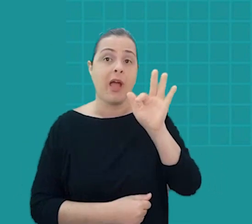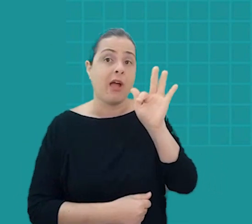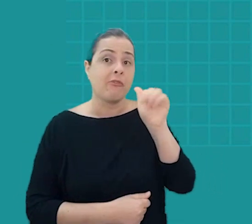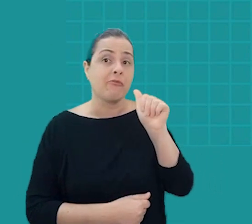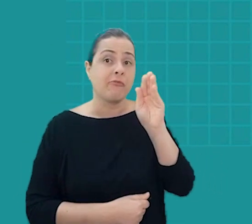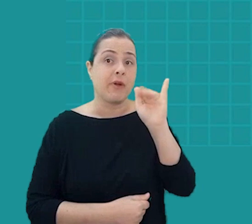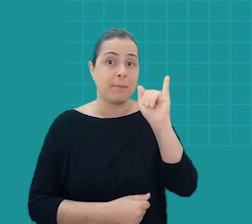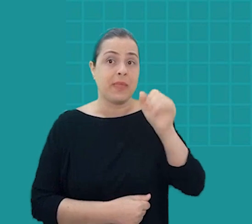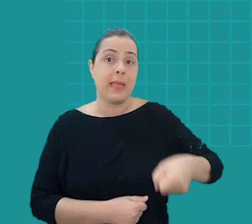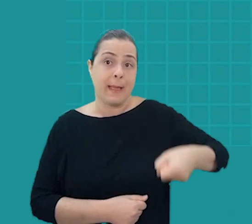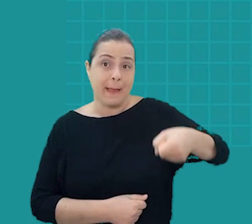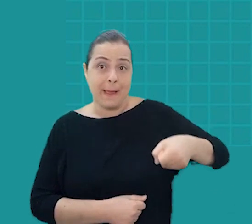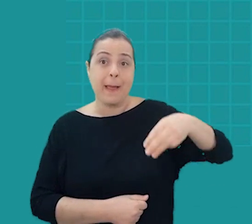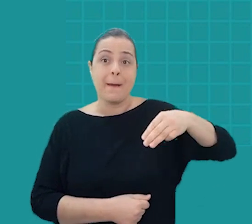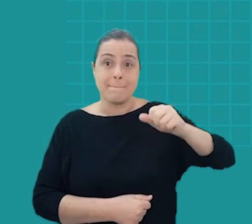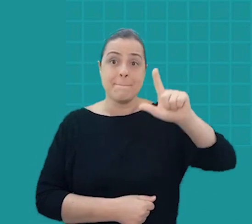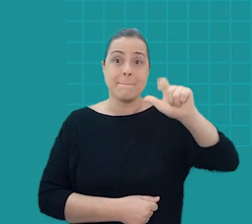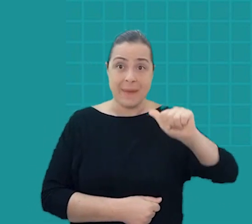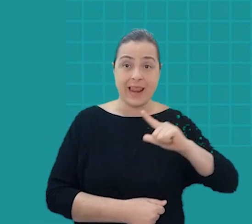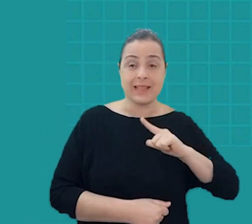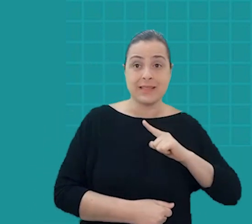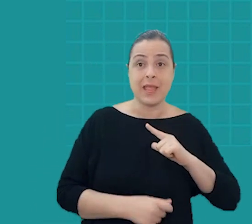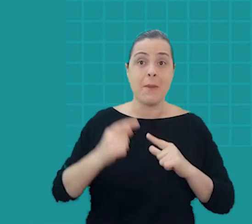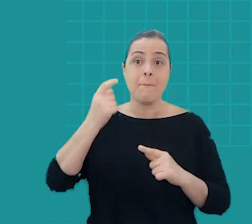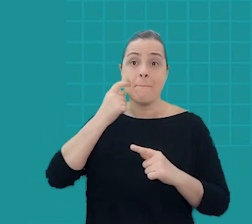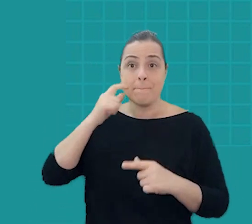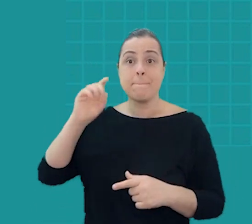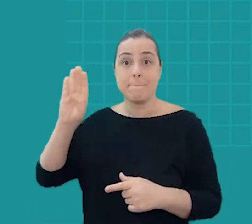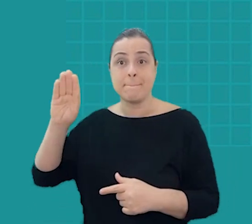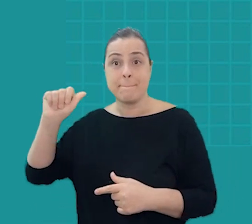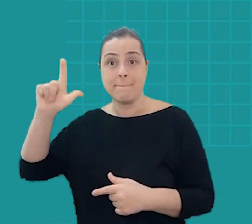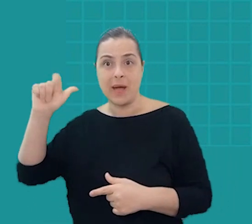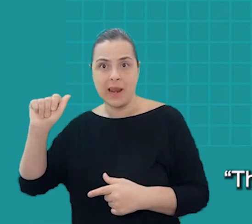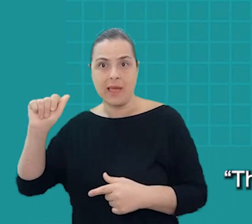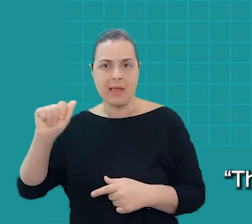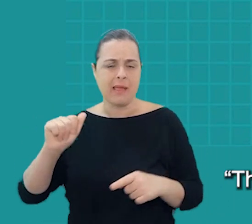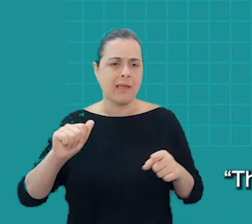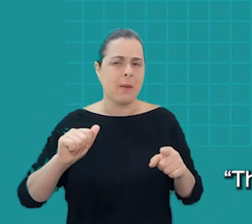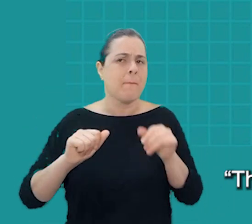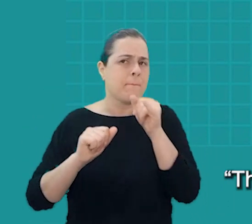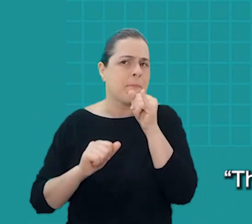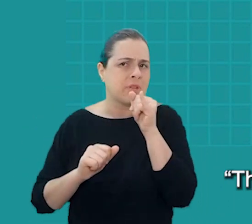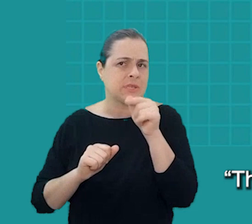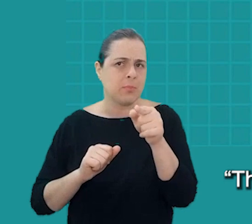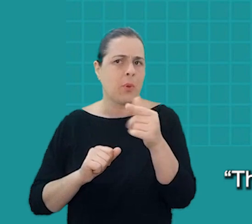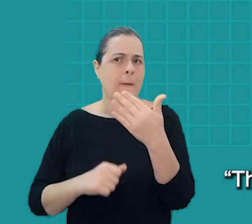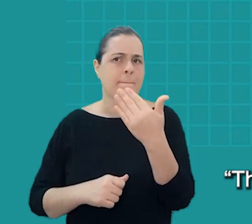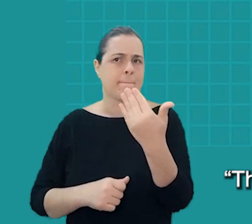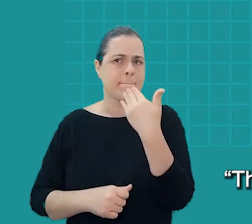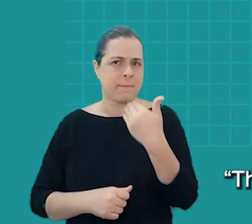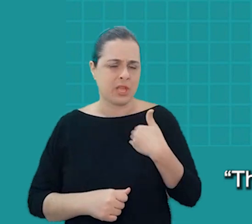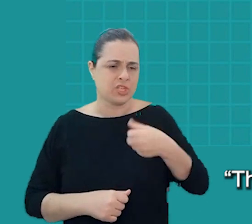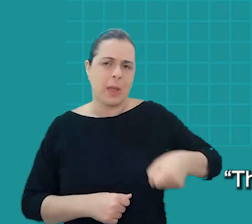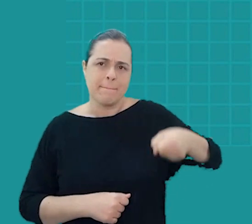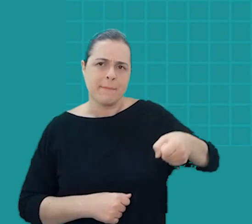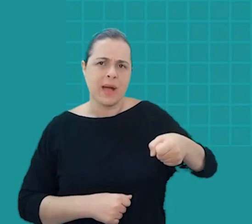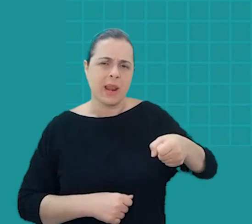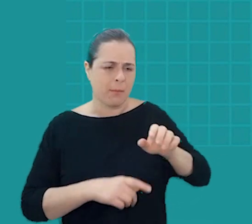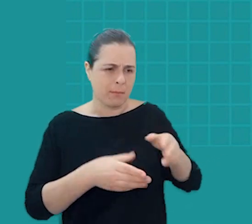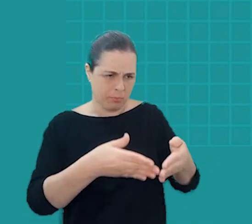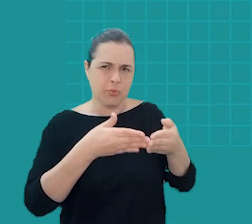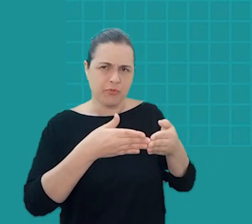está querendo ou fechar a mala melhor, ou pegar uma bala, ela fala, Thierry, segura a minha mala, por exemplo. Eu vou